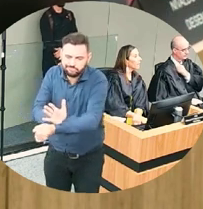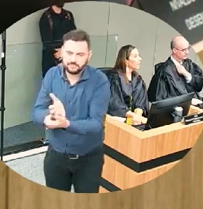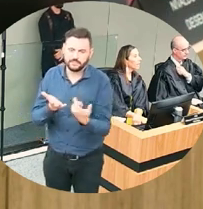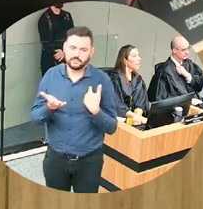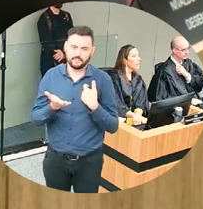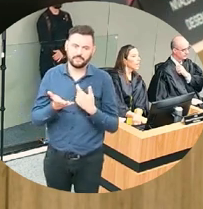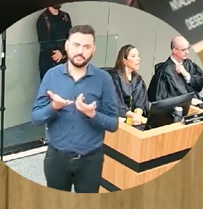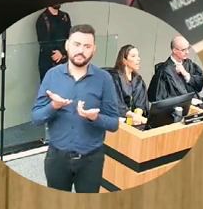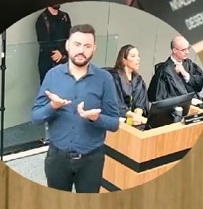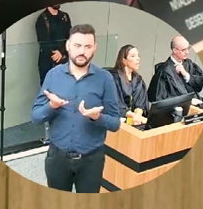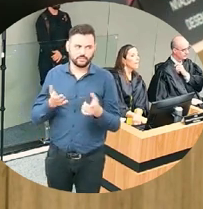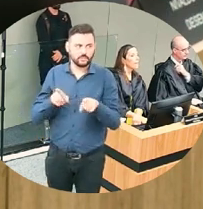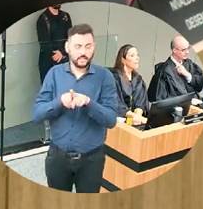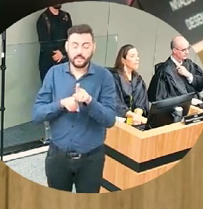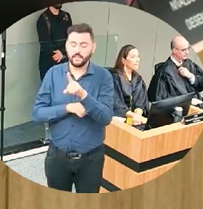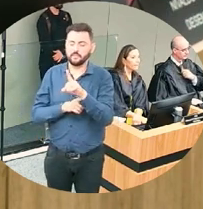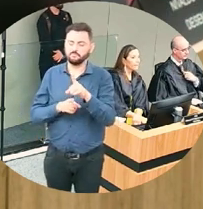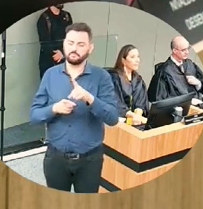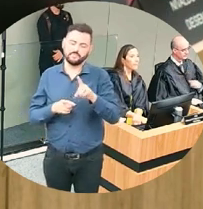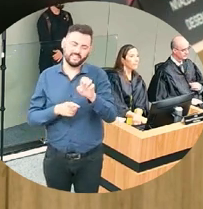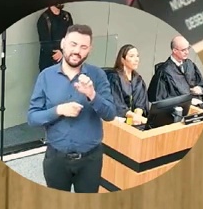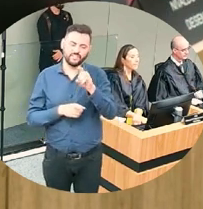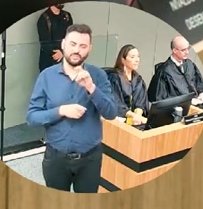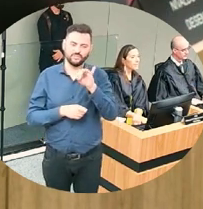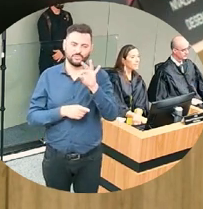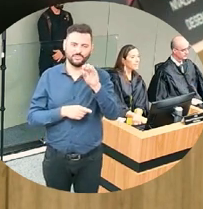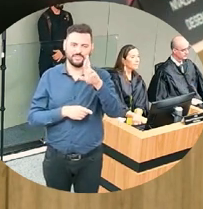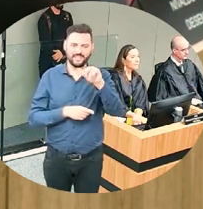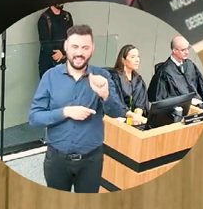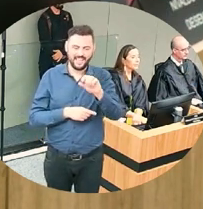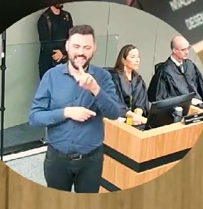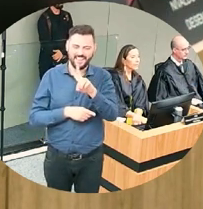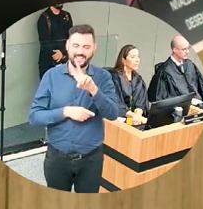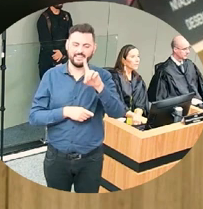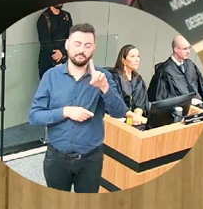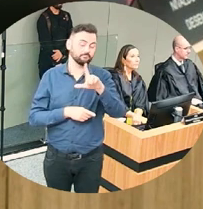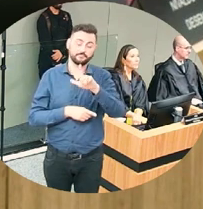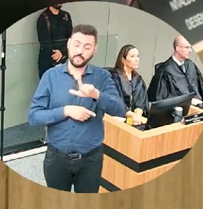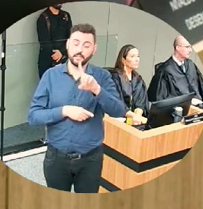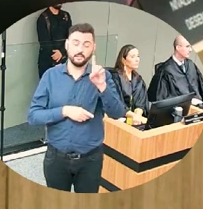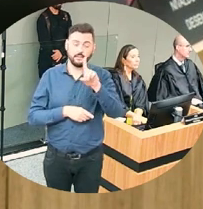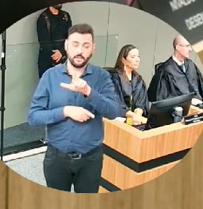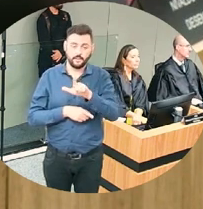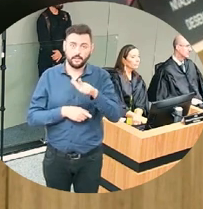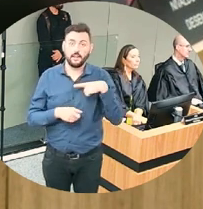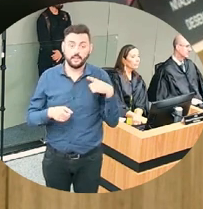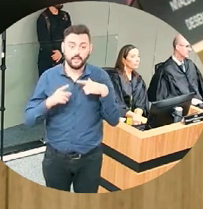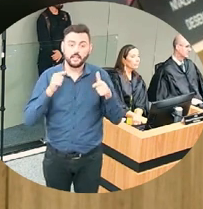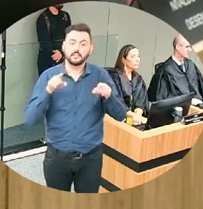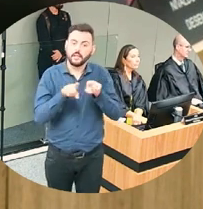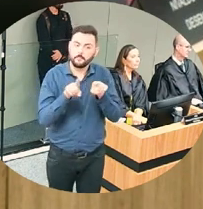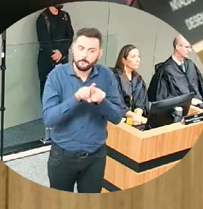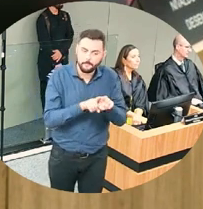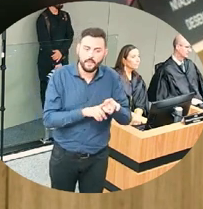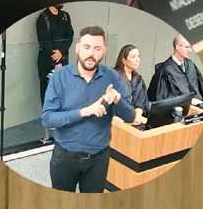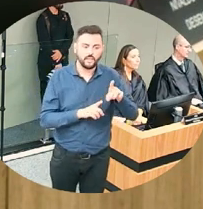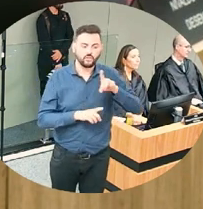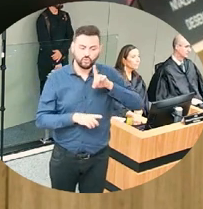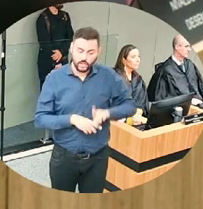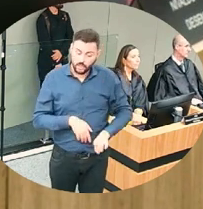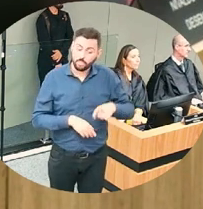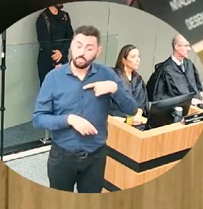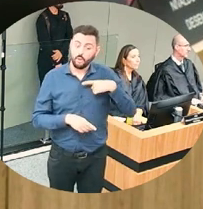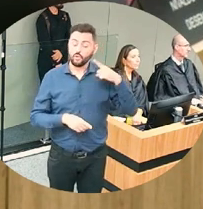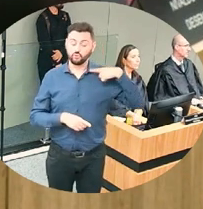todos da editora ltr foi professor de direito processual do trabalho da faculdade de direito de